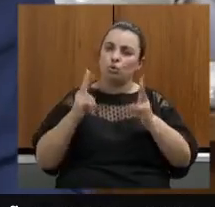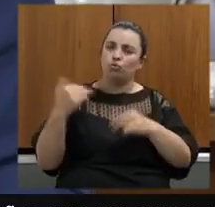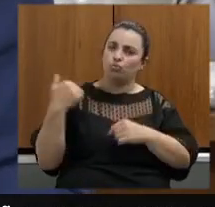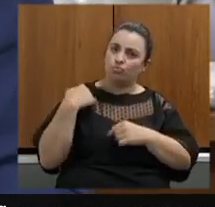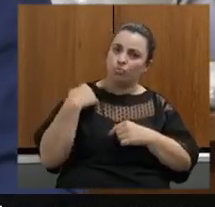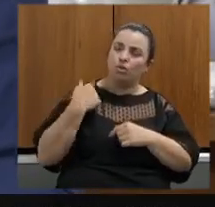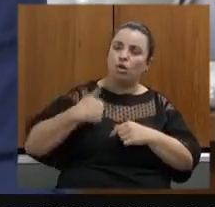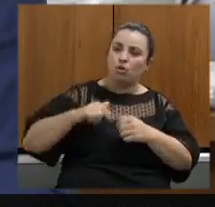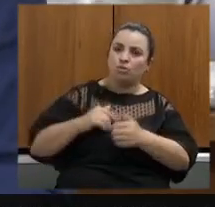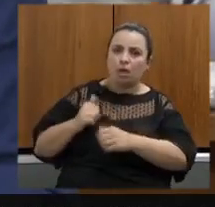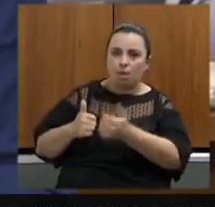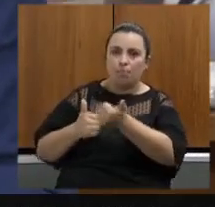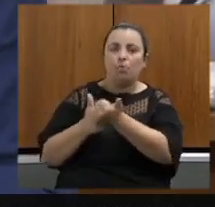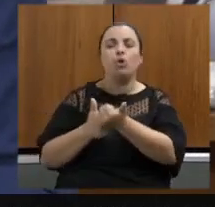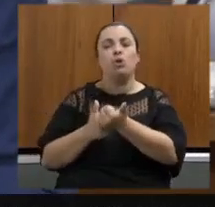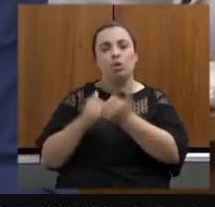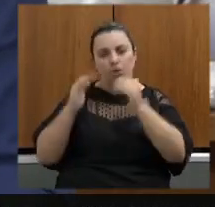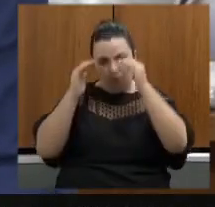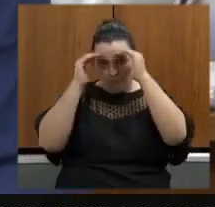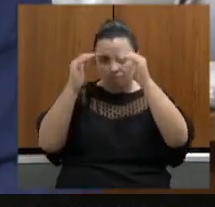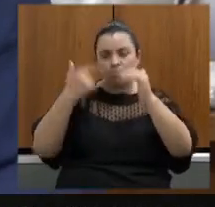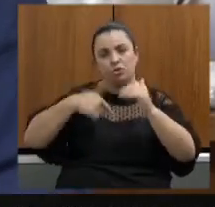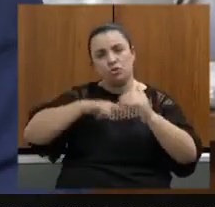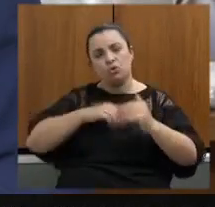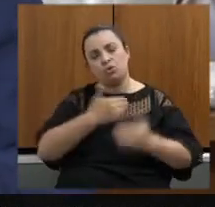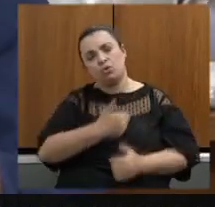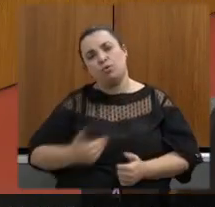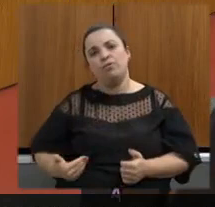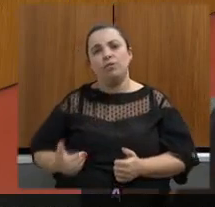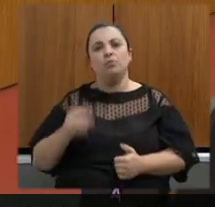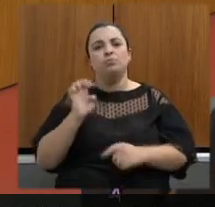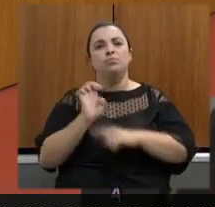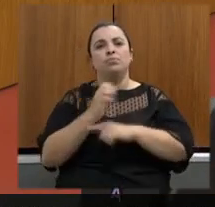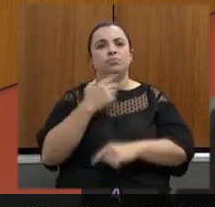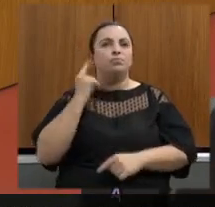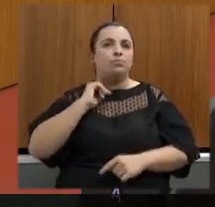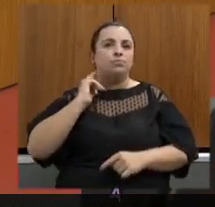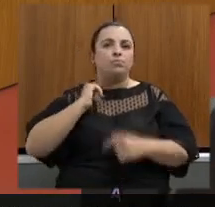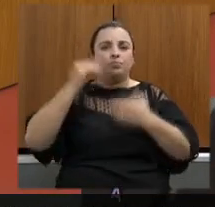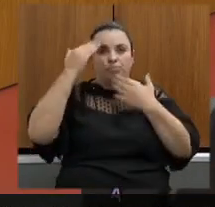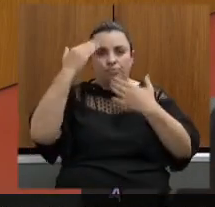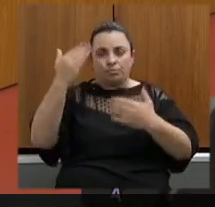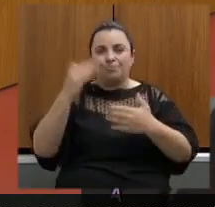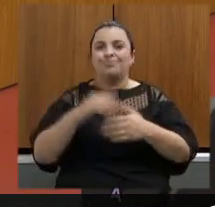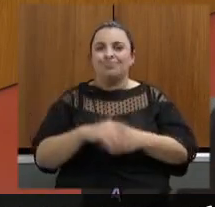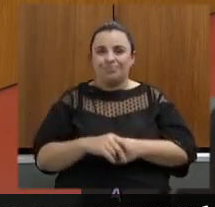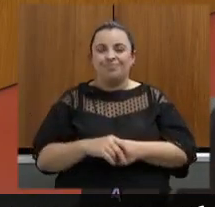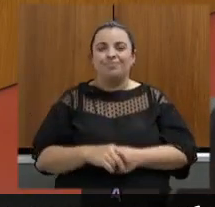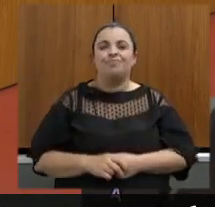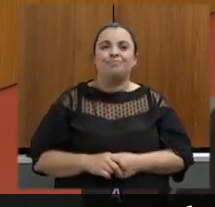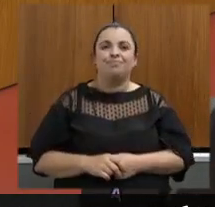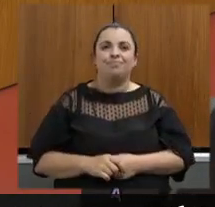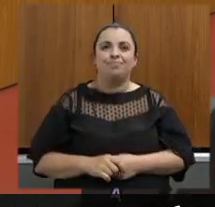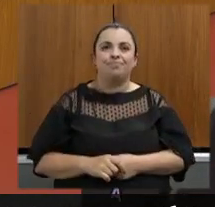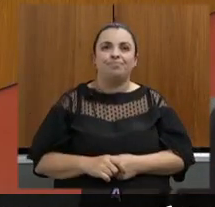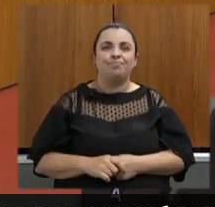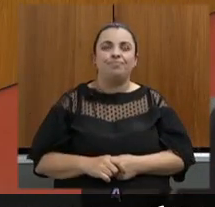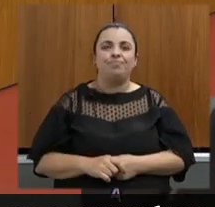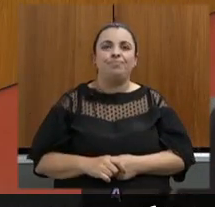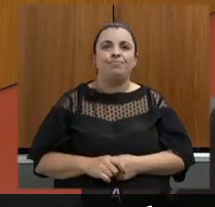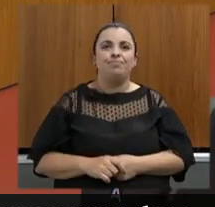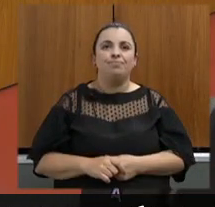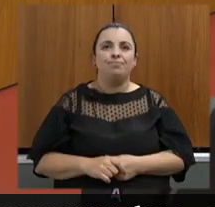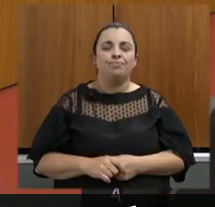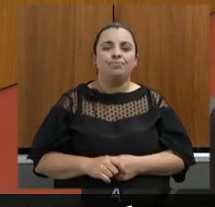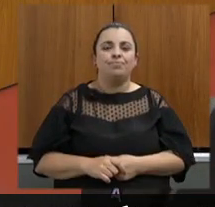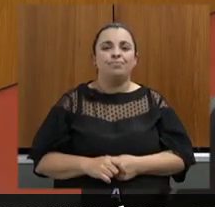com o apoio e Respeito todos nós todos nós o governo do estado de Minas ligado bom obrigado eu não